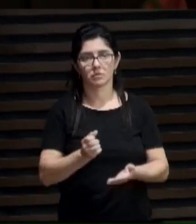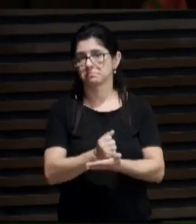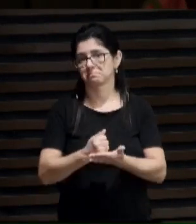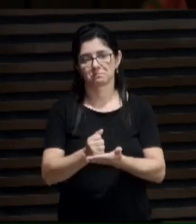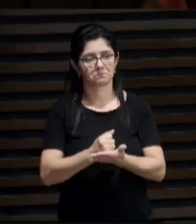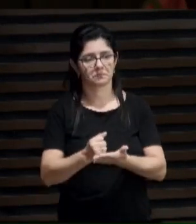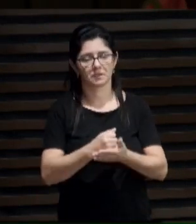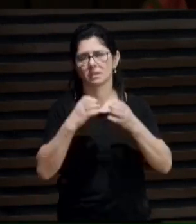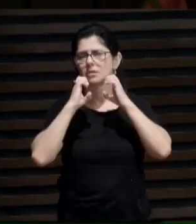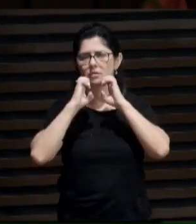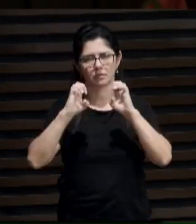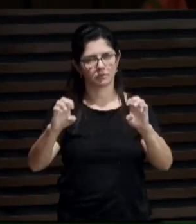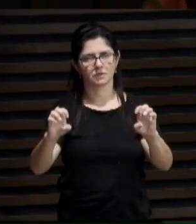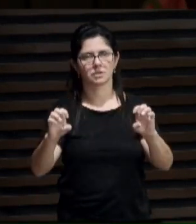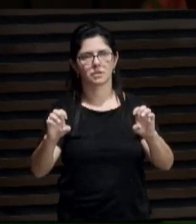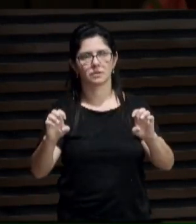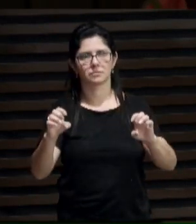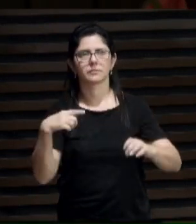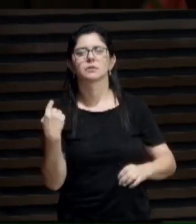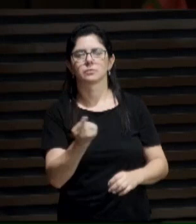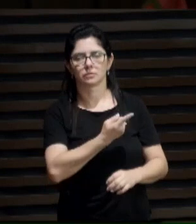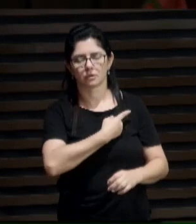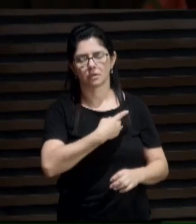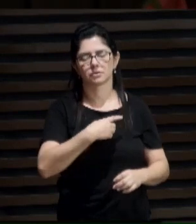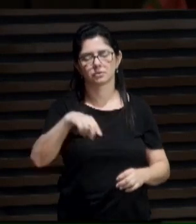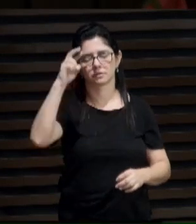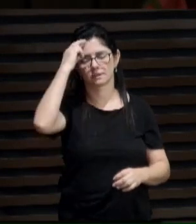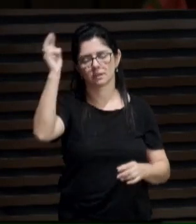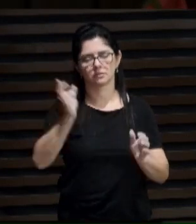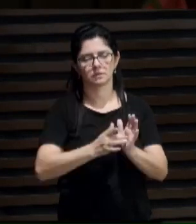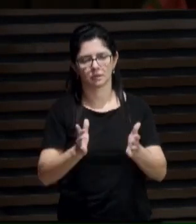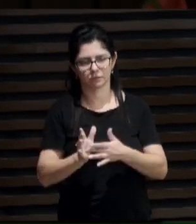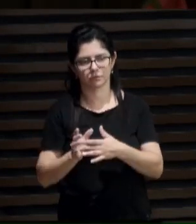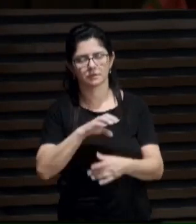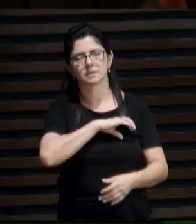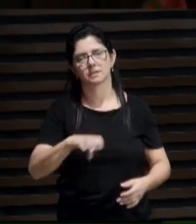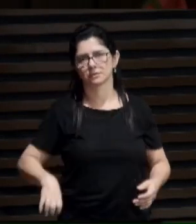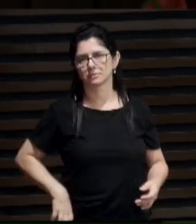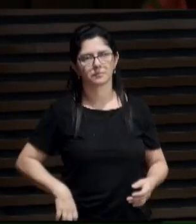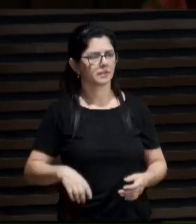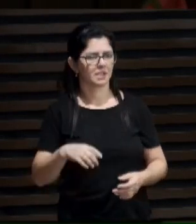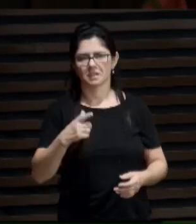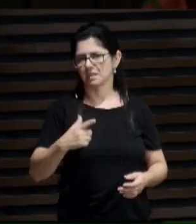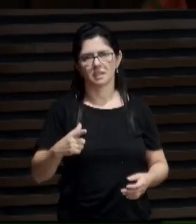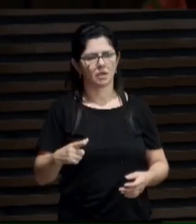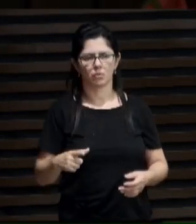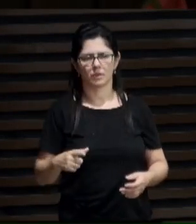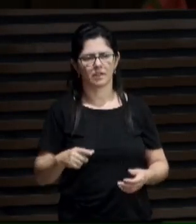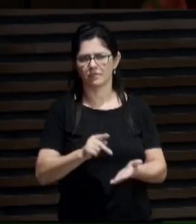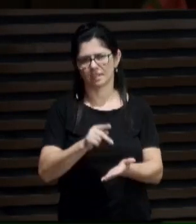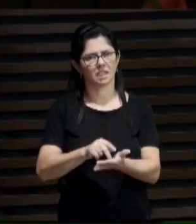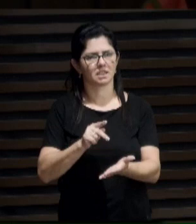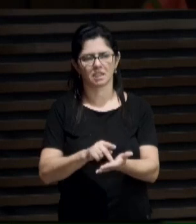no Evangelho de nosso Senhor Jesus Cristo não é verdadeira e não